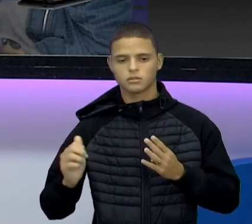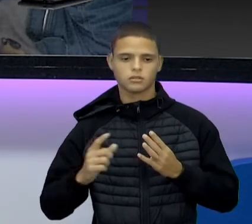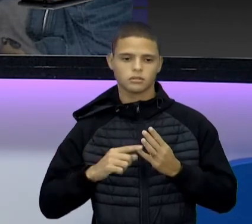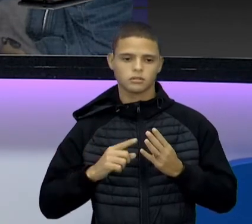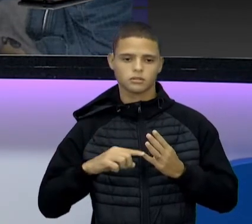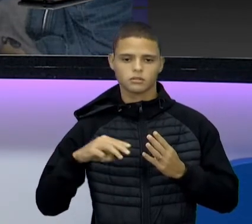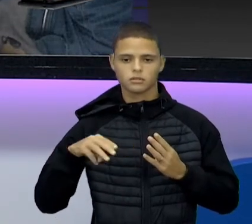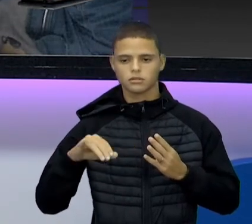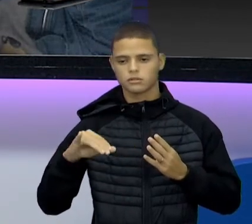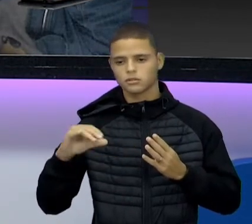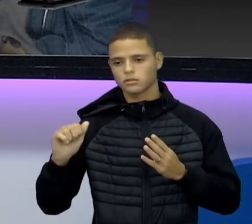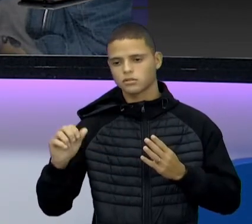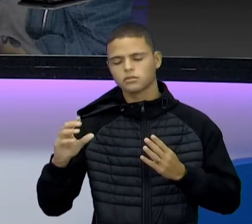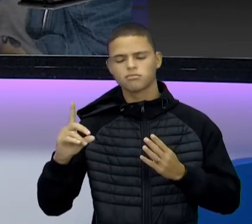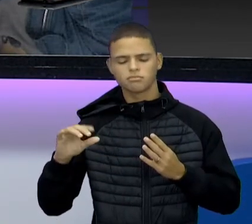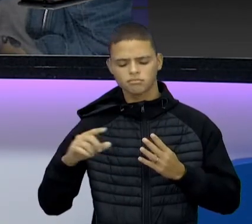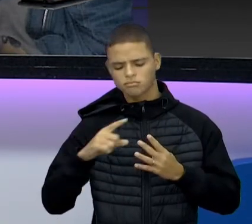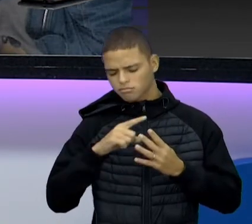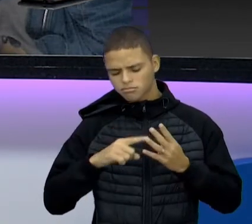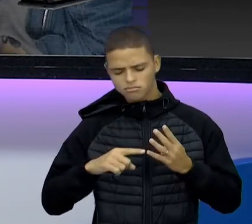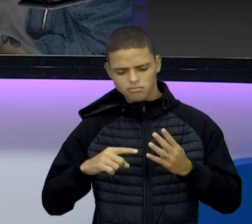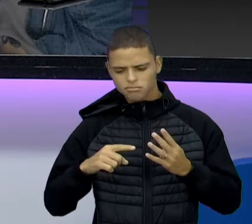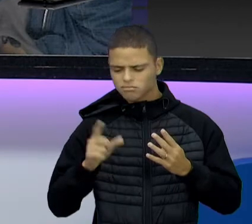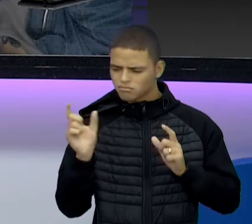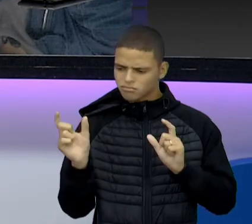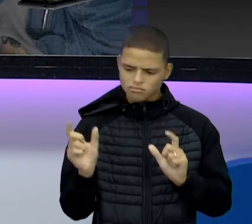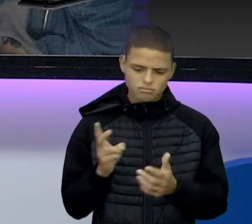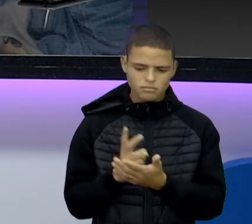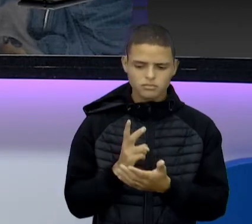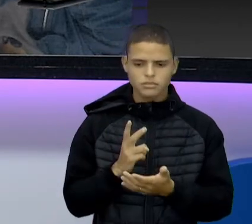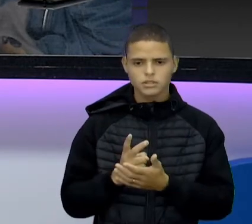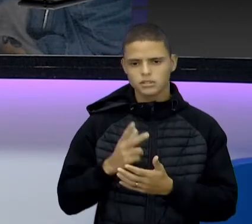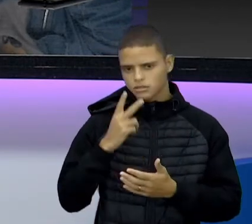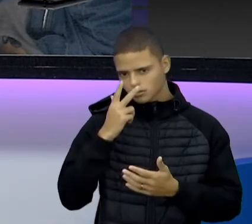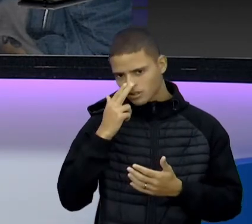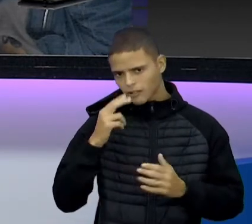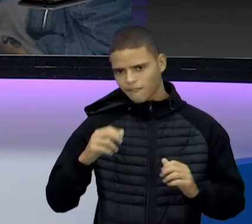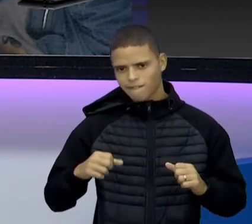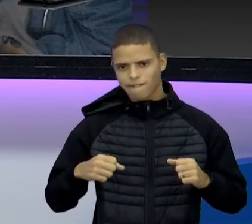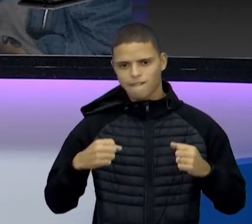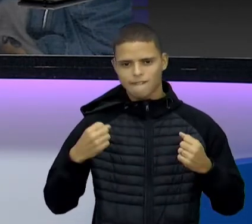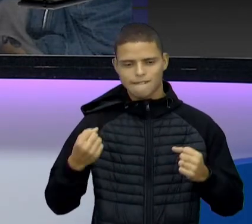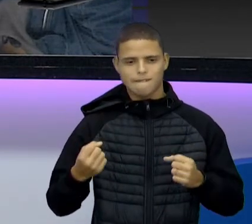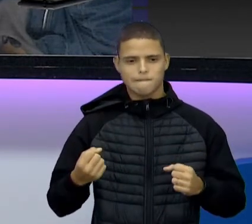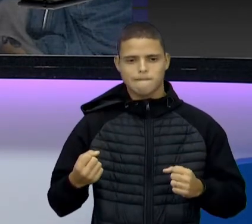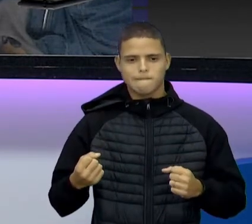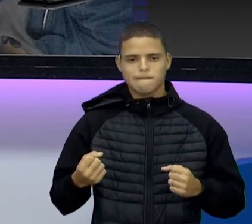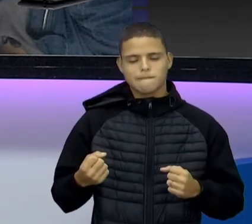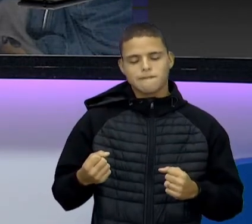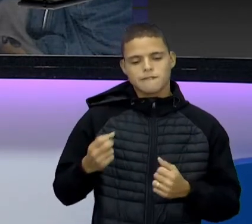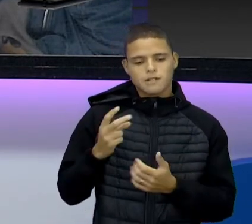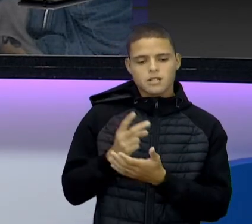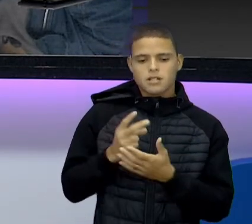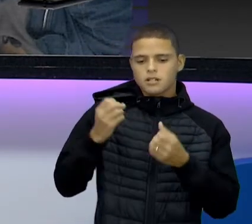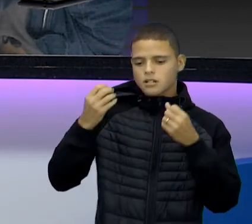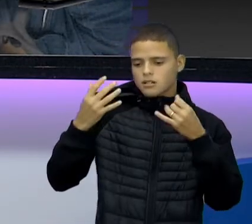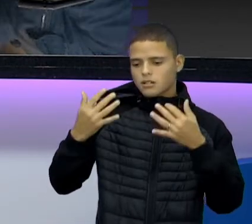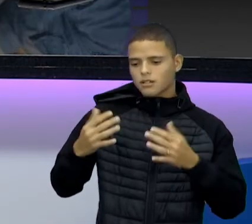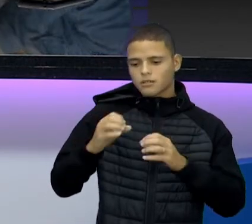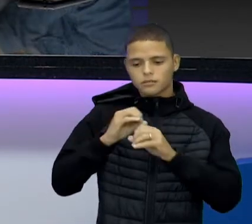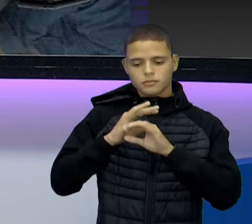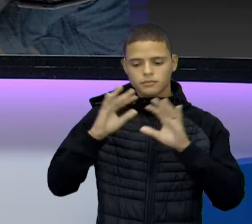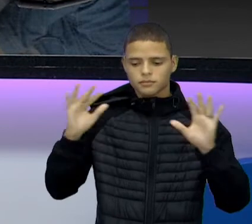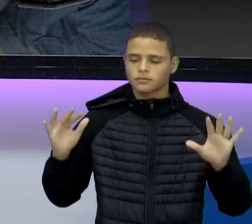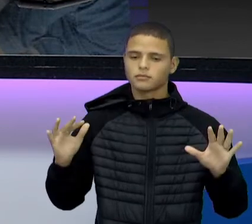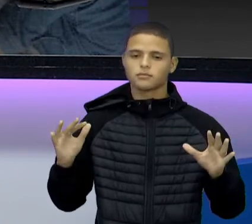mas parece um esforço de remar contra a correnteza. Que dó, né? Eu tô com uma dó dele. Para cada explicação lógica e